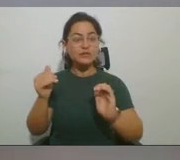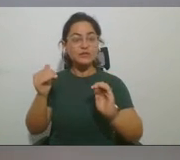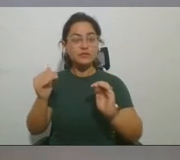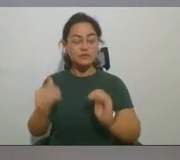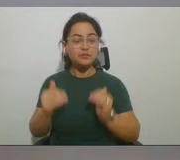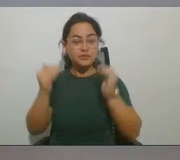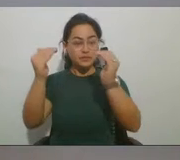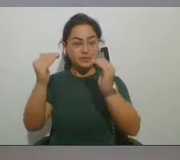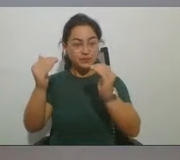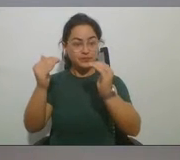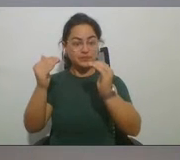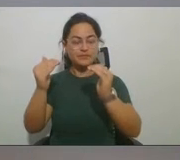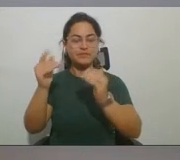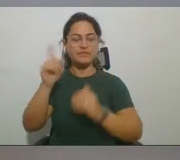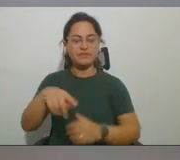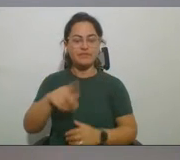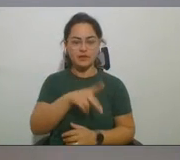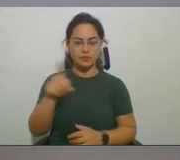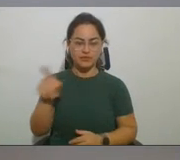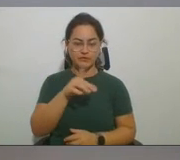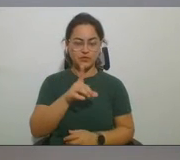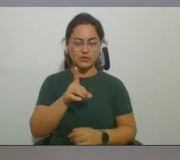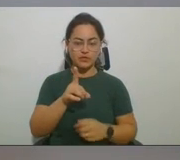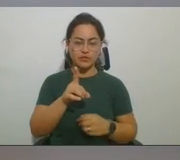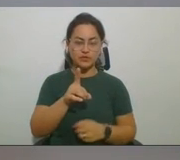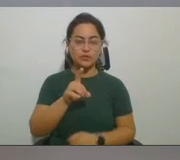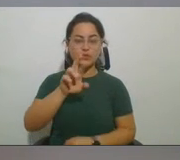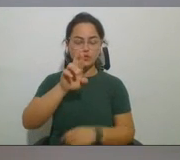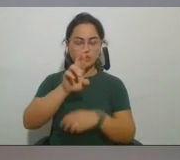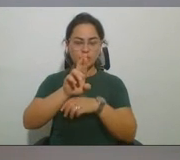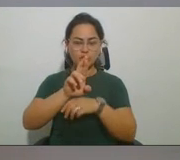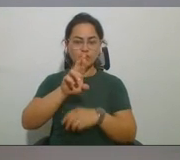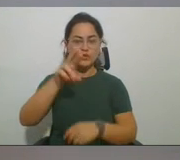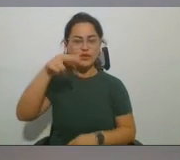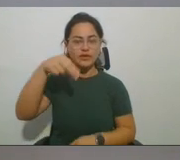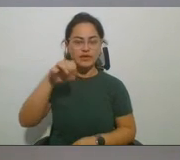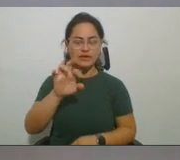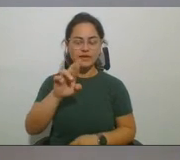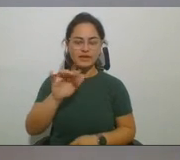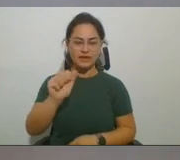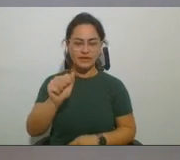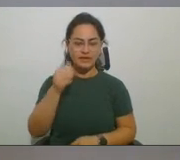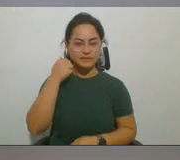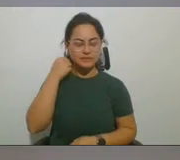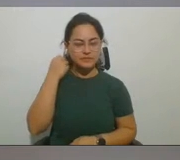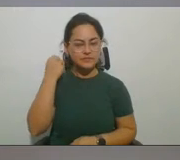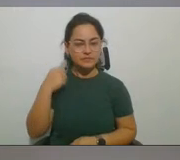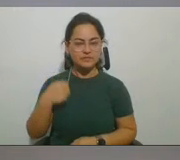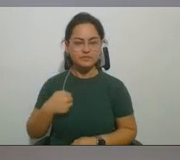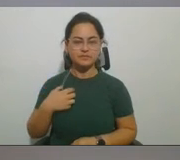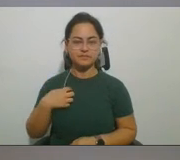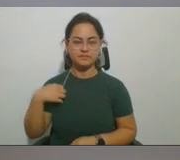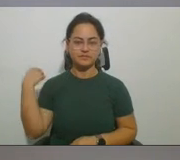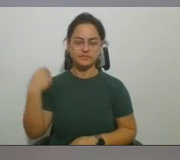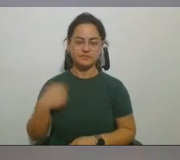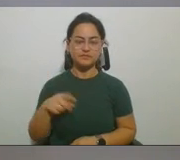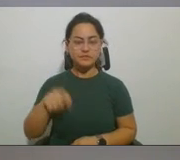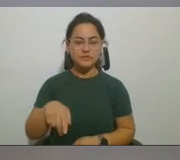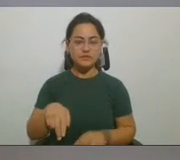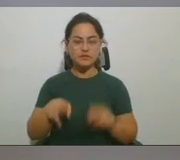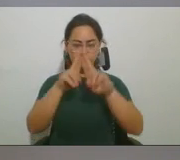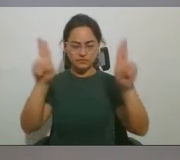A mesa vai ser composta pela professora doutora Meg Rayara Gomes de Oliveira, da Universidade Federal do Paraná,